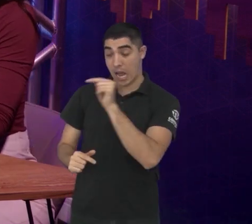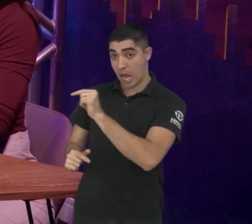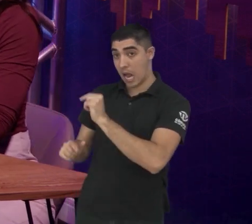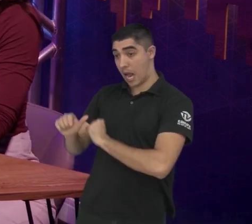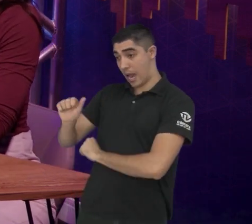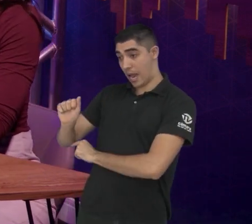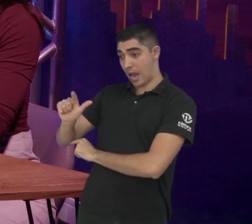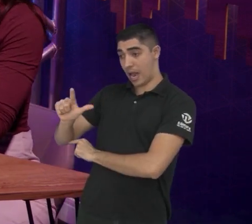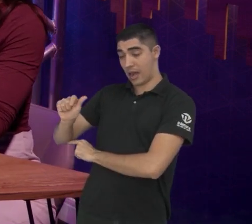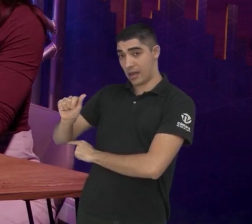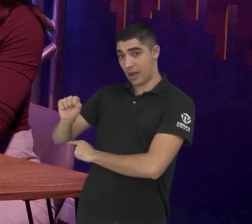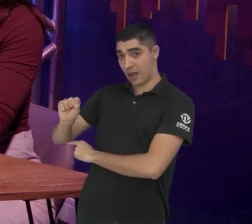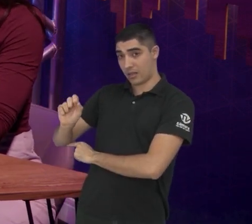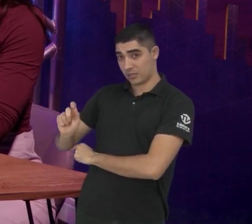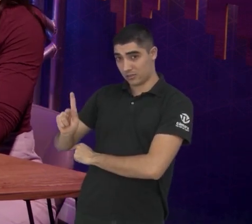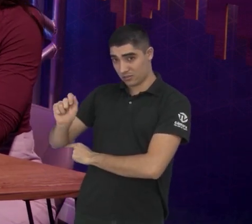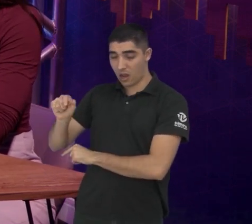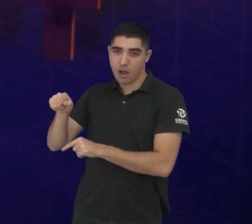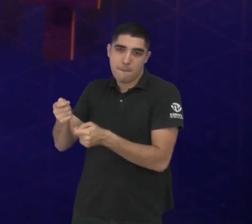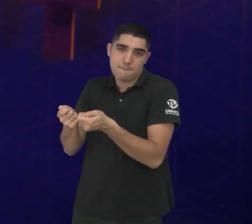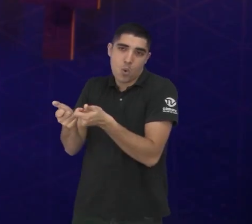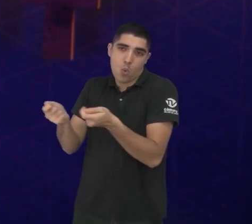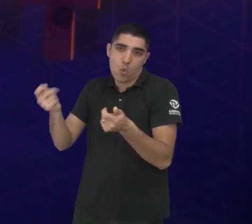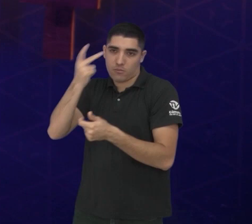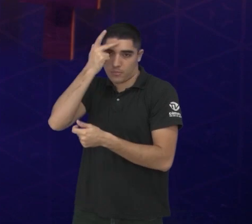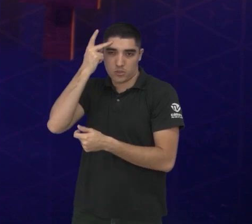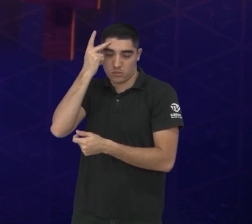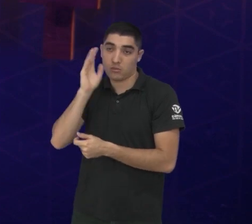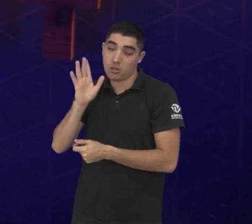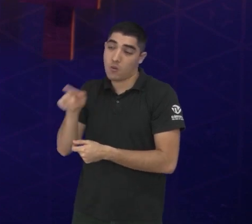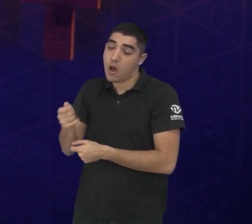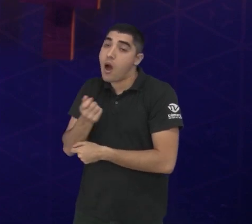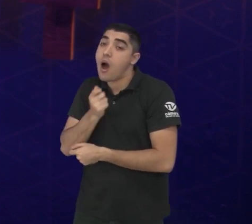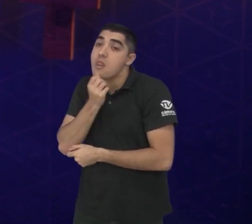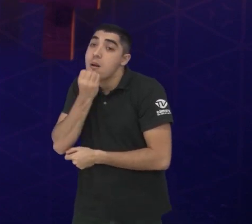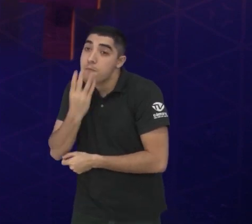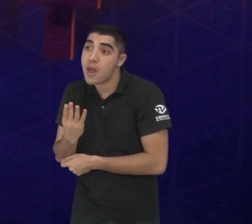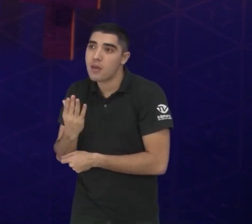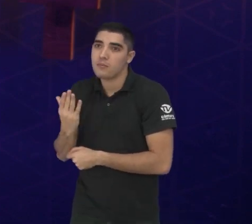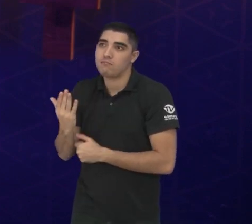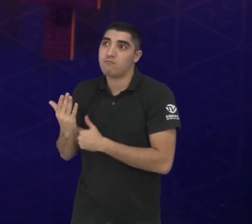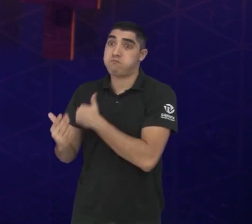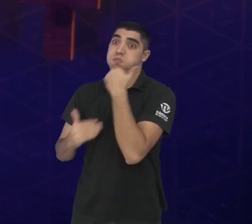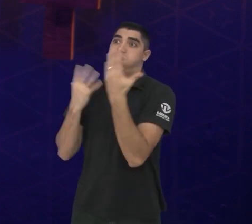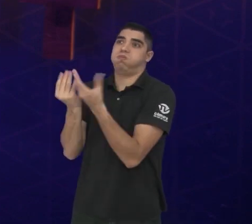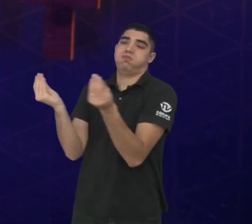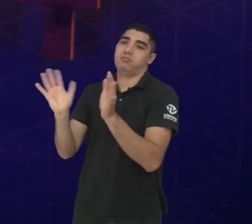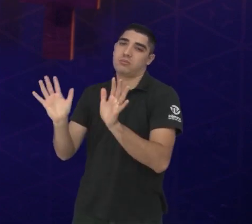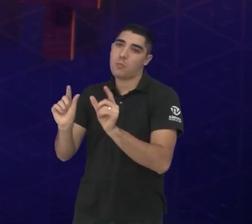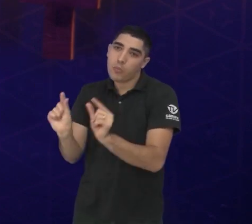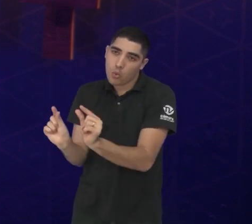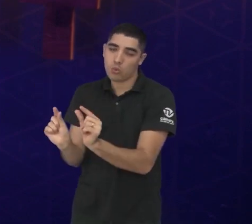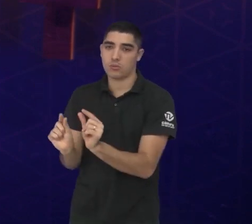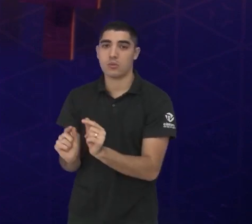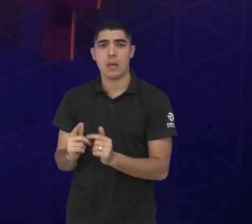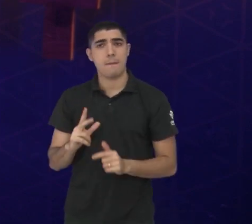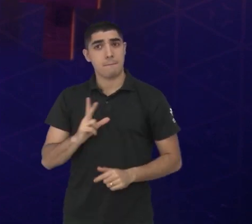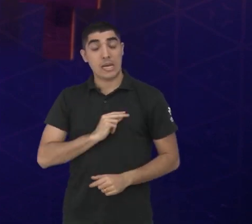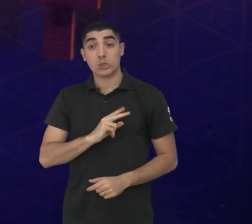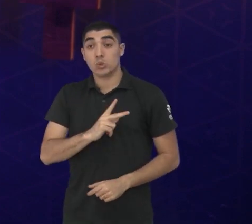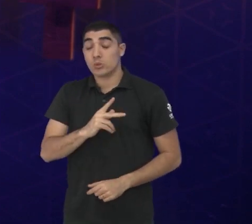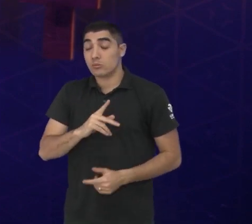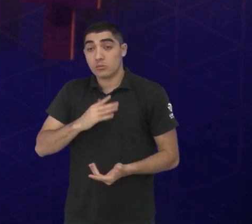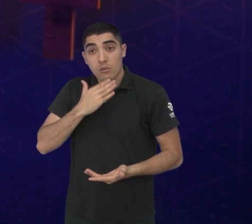muita gente habitando. Então, nesse caso, felizmente não tiveram muitas mortes, mas é impressionante,